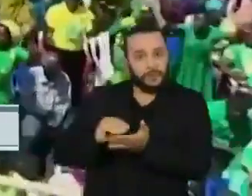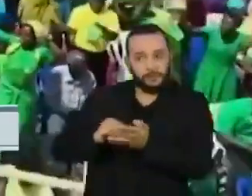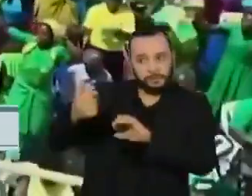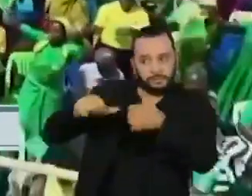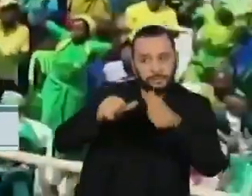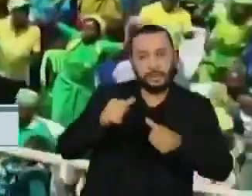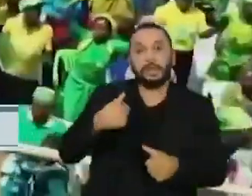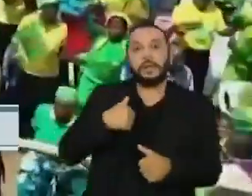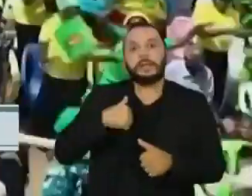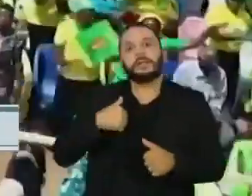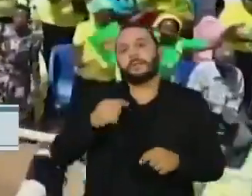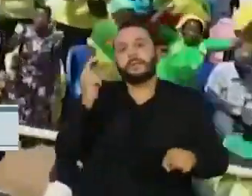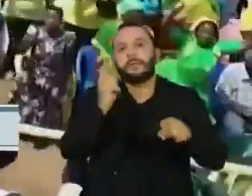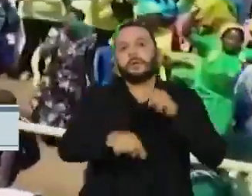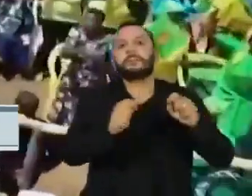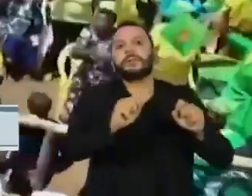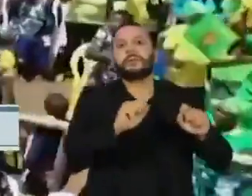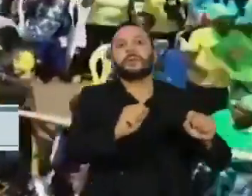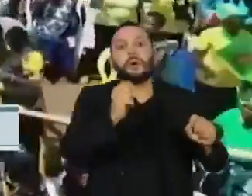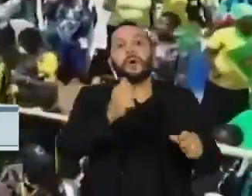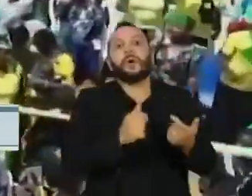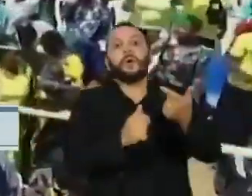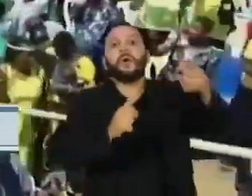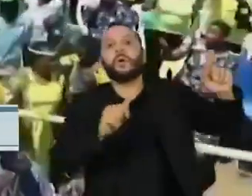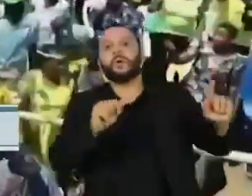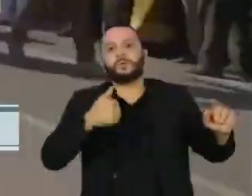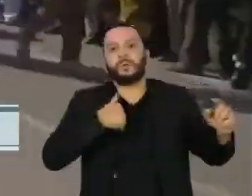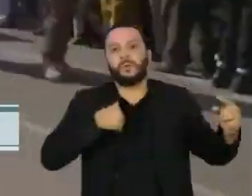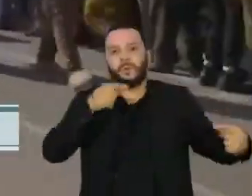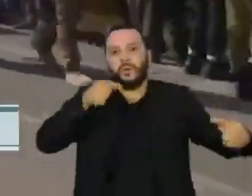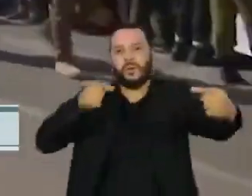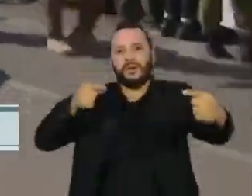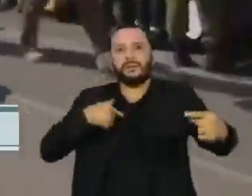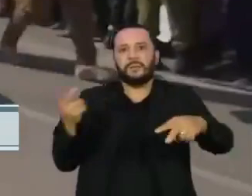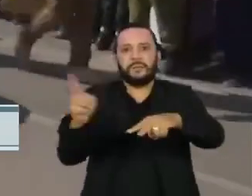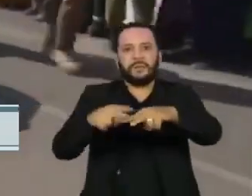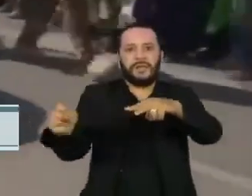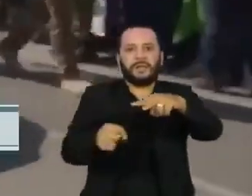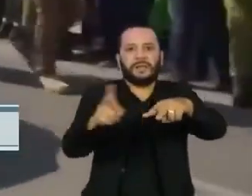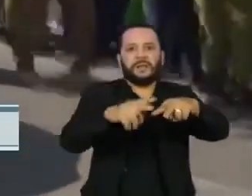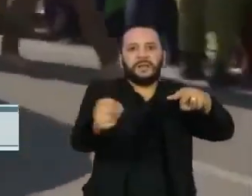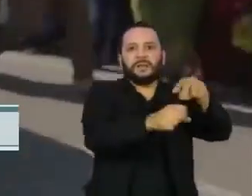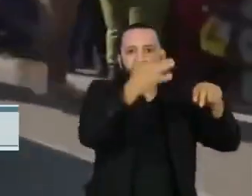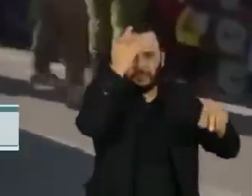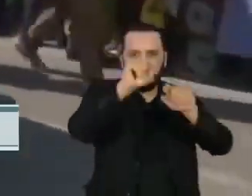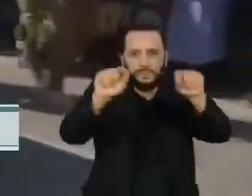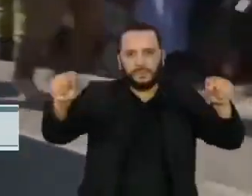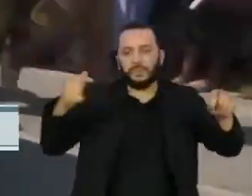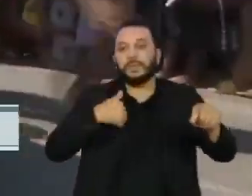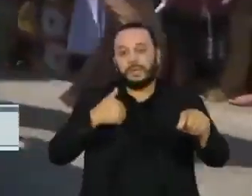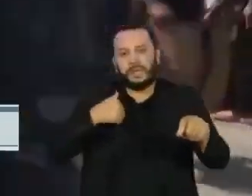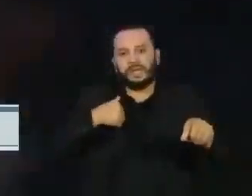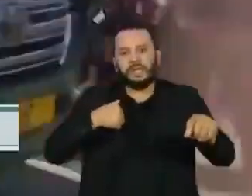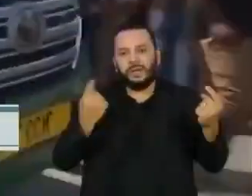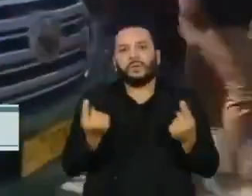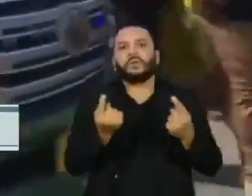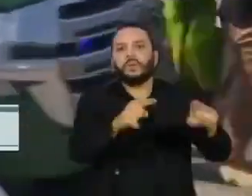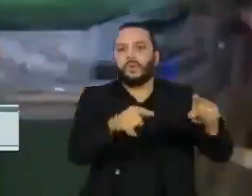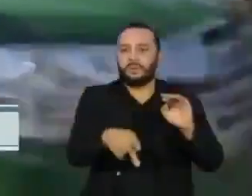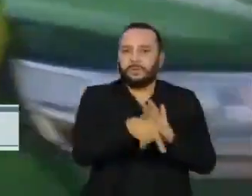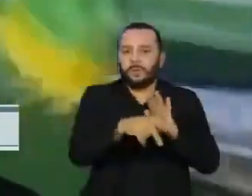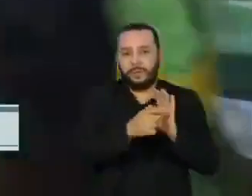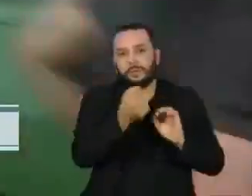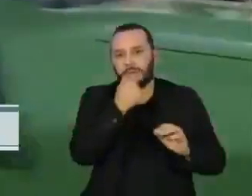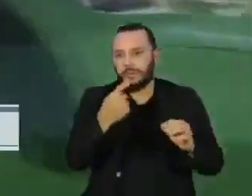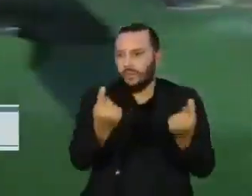comícios políticos da oposição, prendeu dezenas de pessoas por blasfêmia, fez campanha contra contraceptivos, uma cruzada contra a